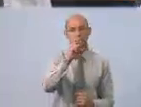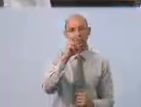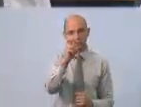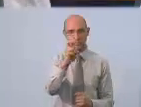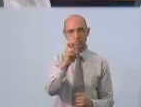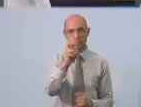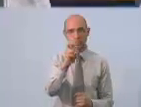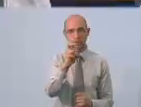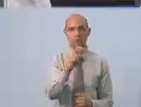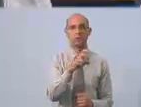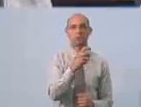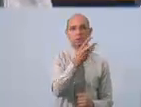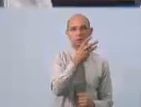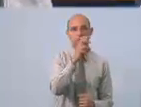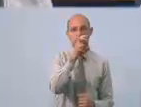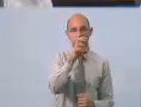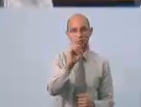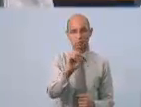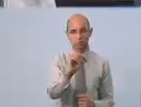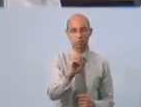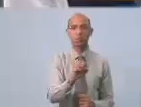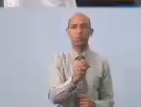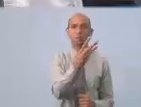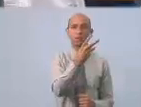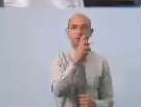5.285, 5.350 e